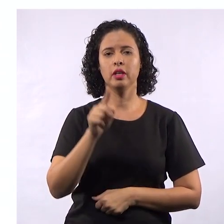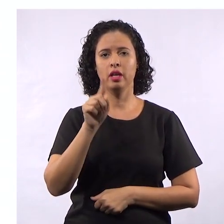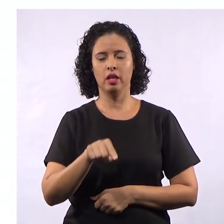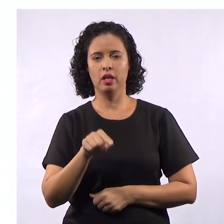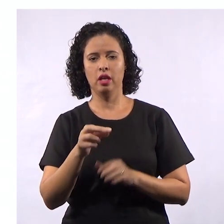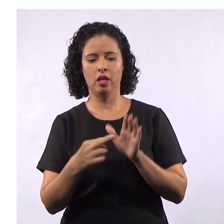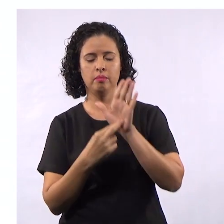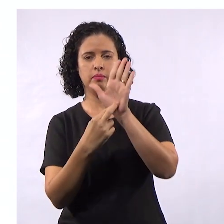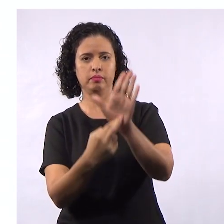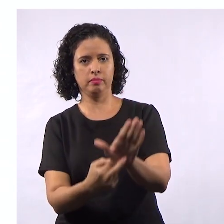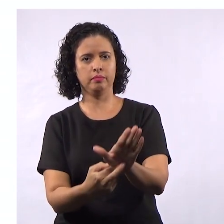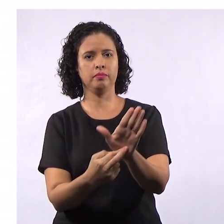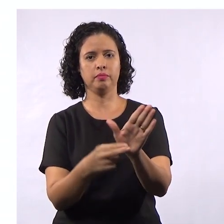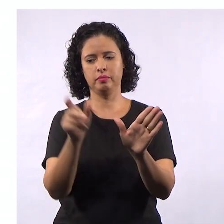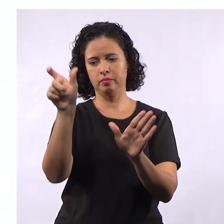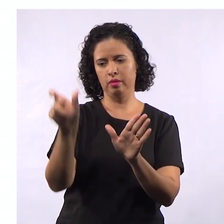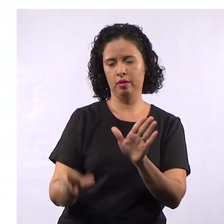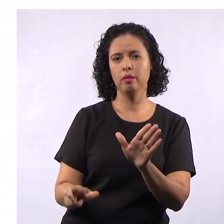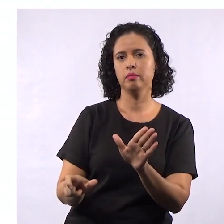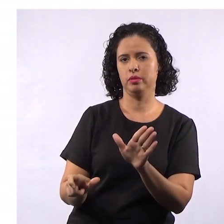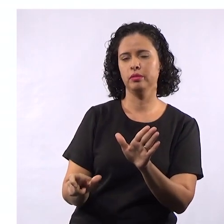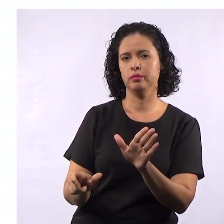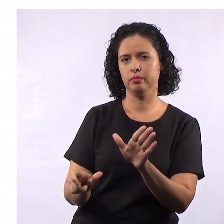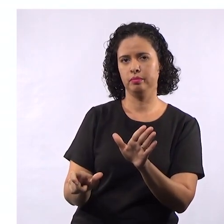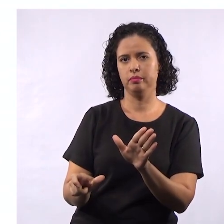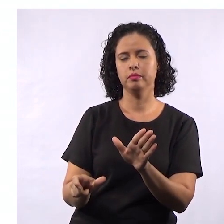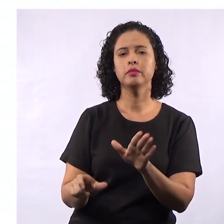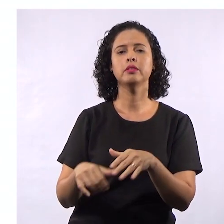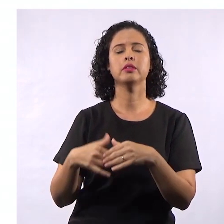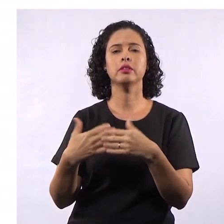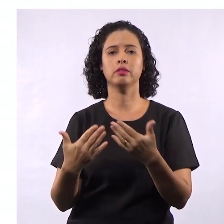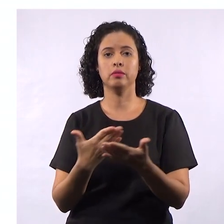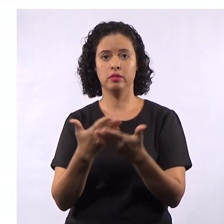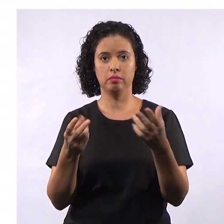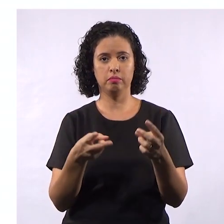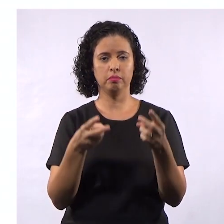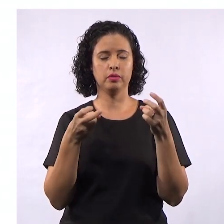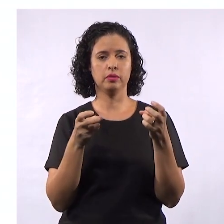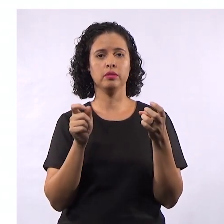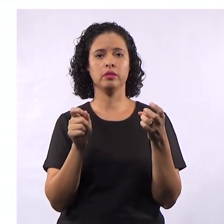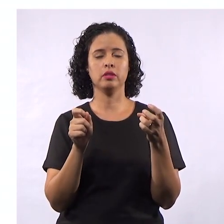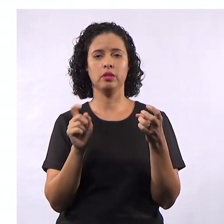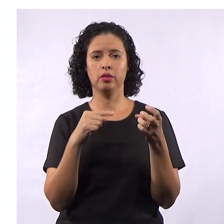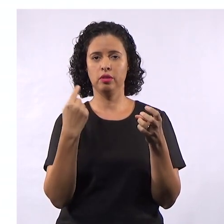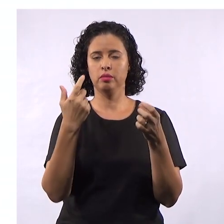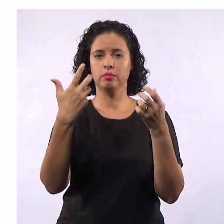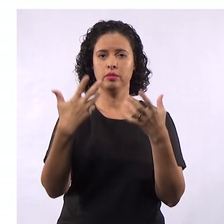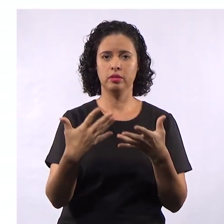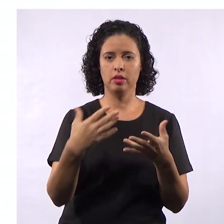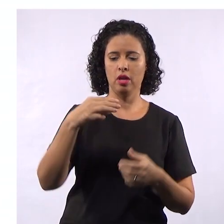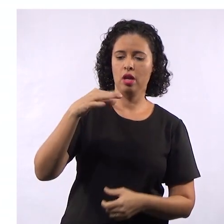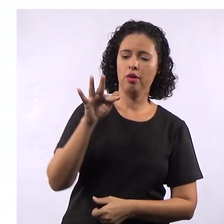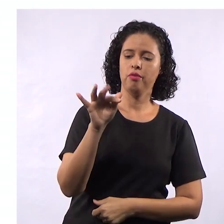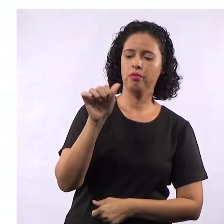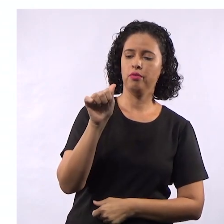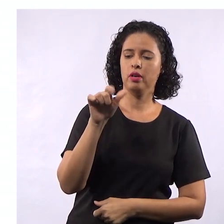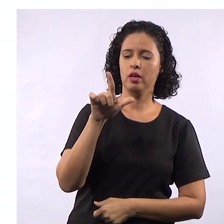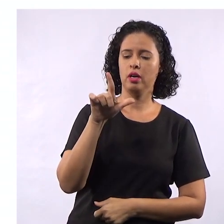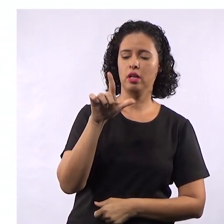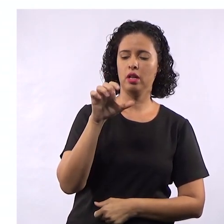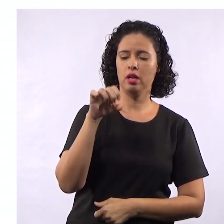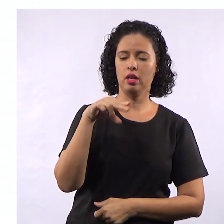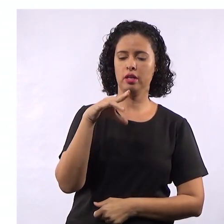eles são imprescindíveis para personificação. Temos como exemplo dessas entidades, por exemplo, a